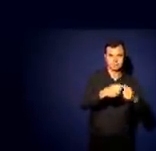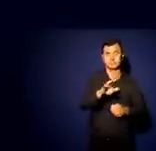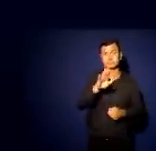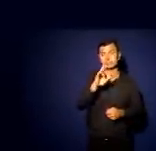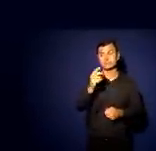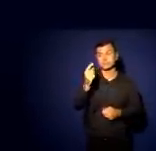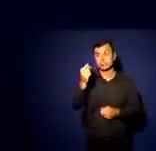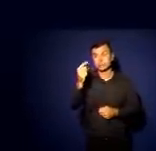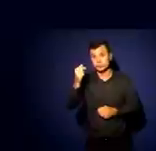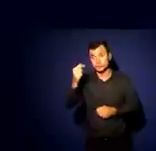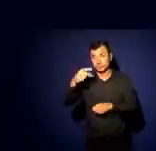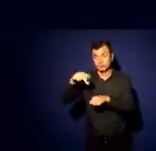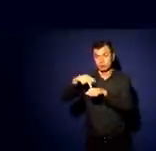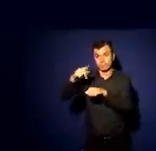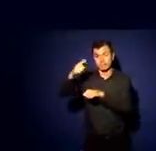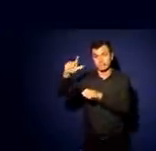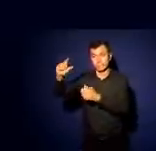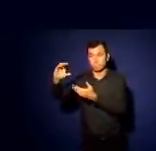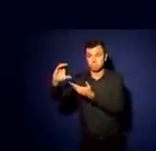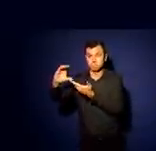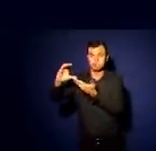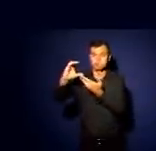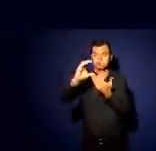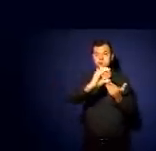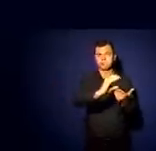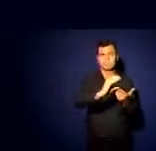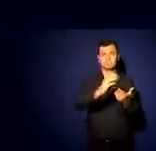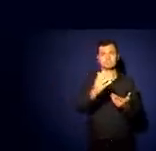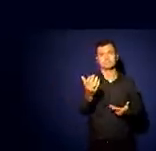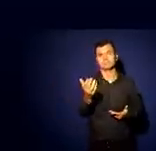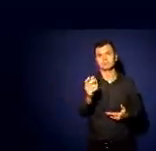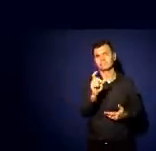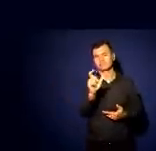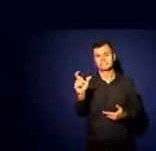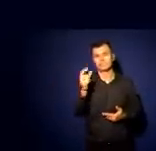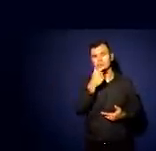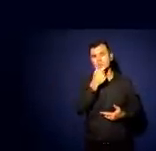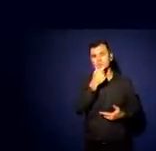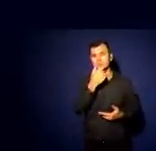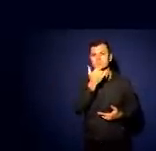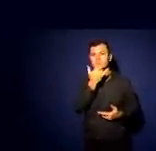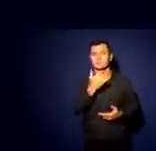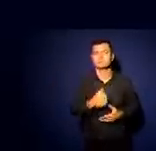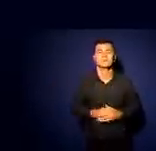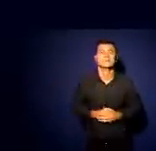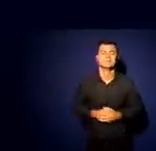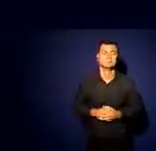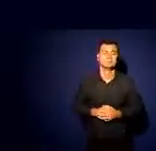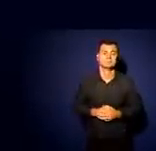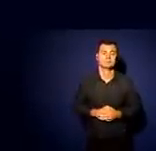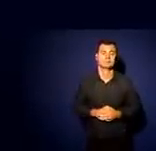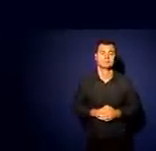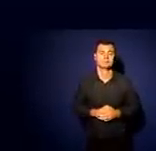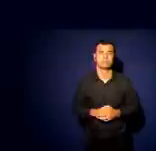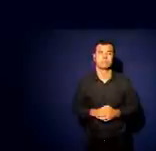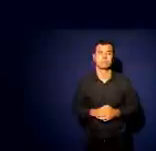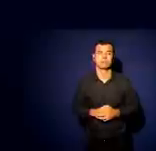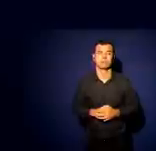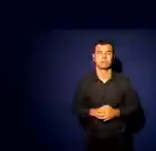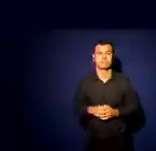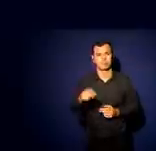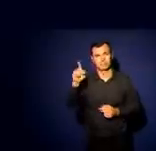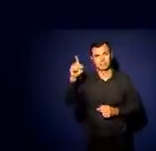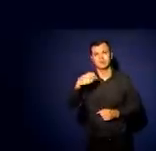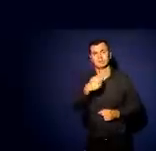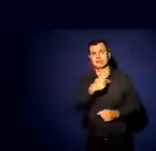desse fundo globais em é multimar tá underway todo mundo sofreu um pouquinho com China pessoal é